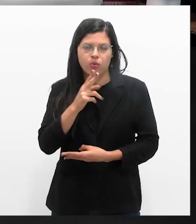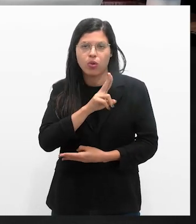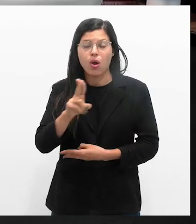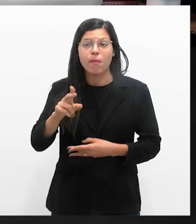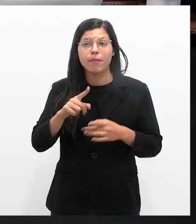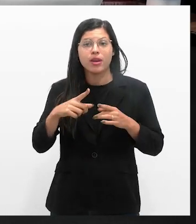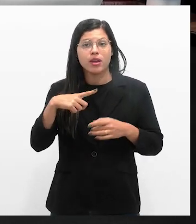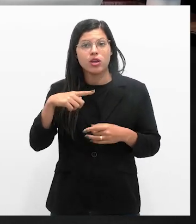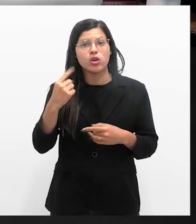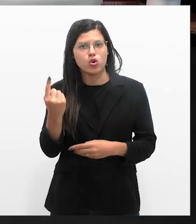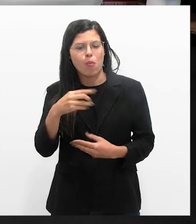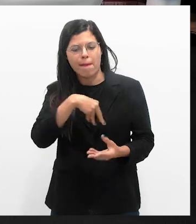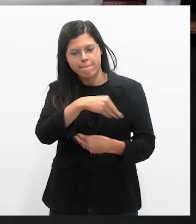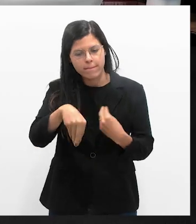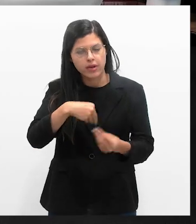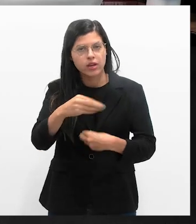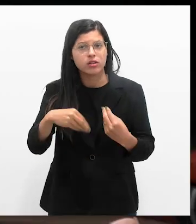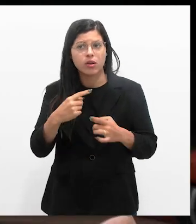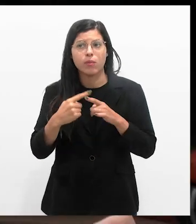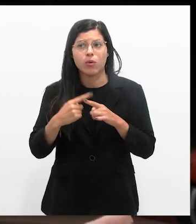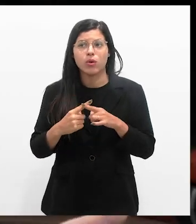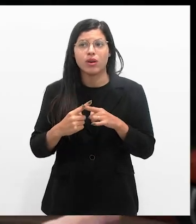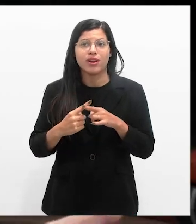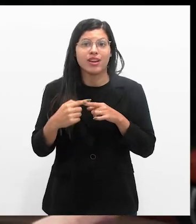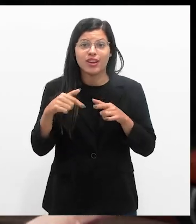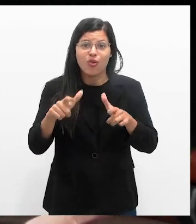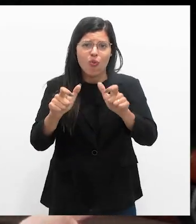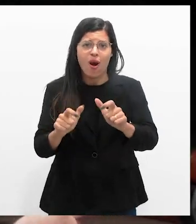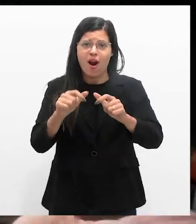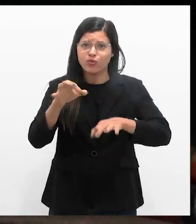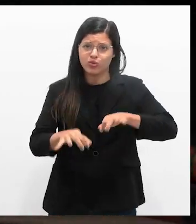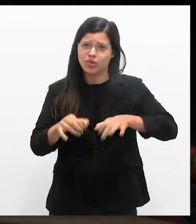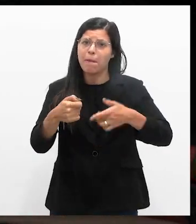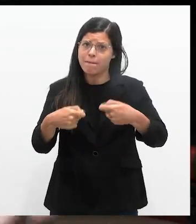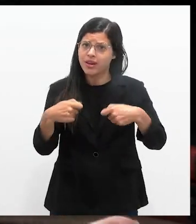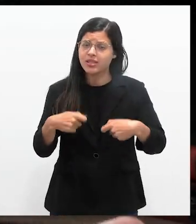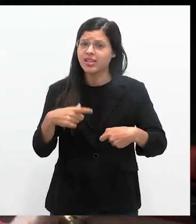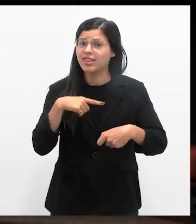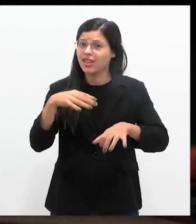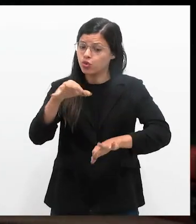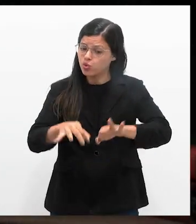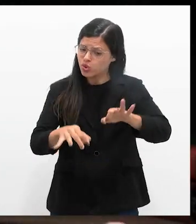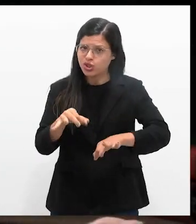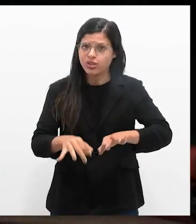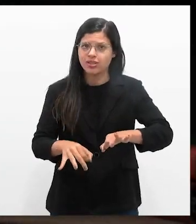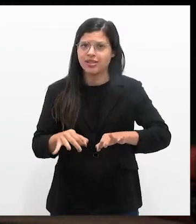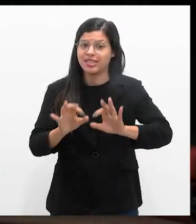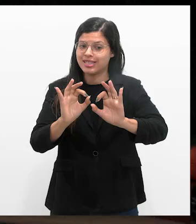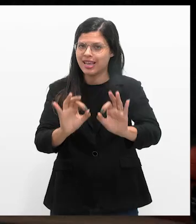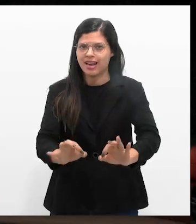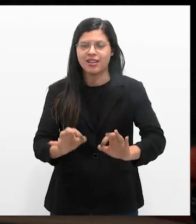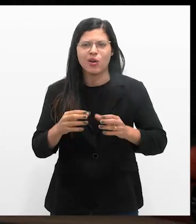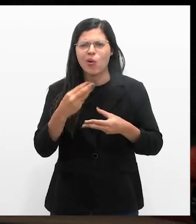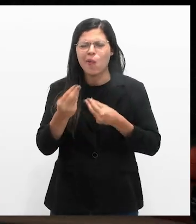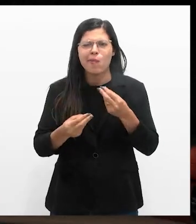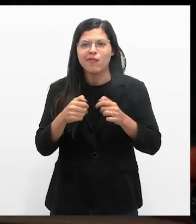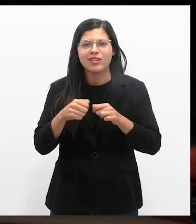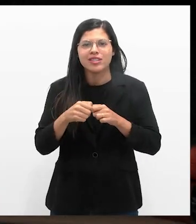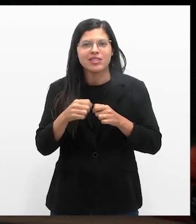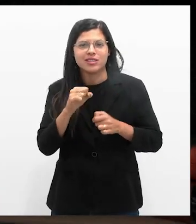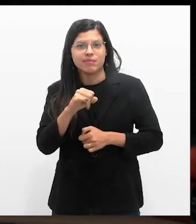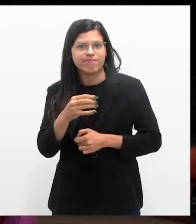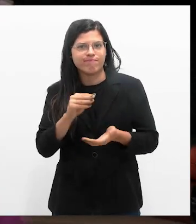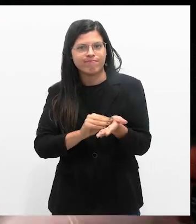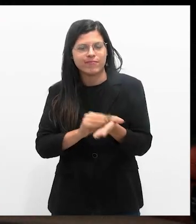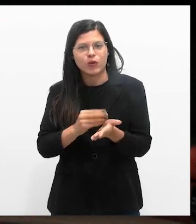Uma de mulheres, uma mista. Porque a Casa da Justiça tem que ter justiça em casa. Como fazer justiça se você não tem os 2